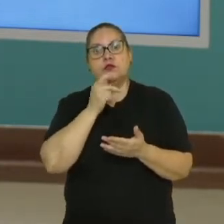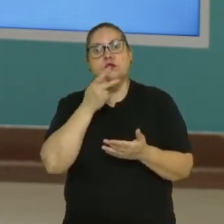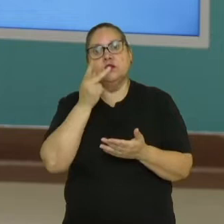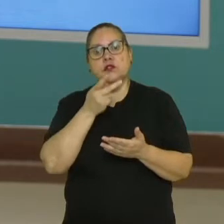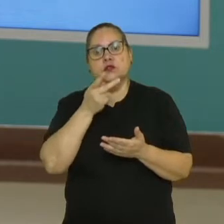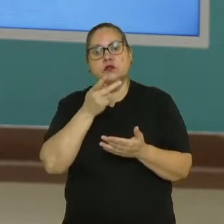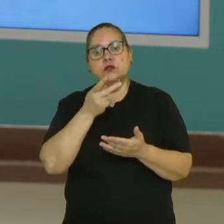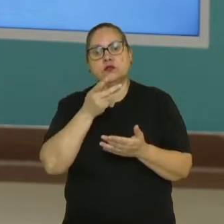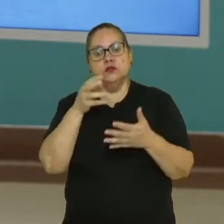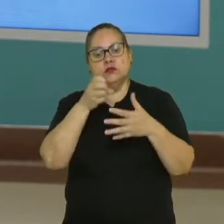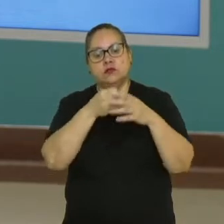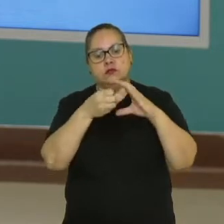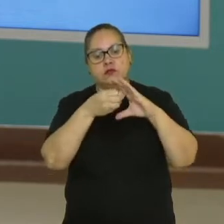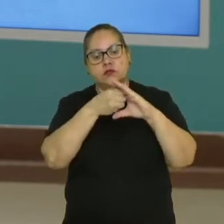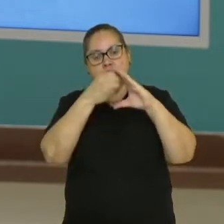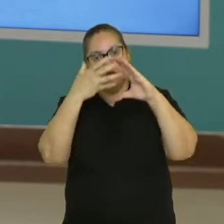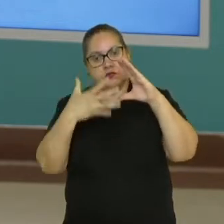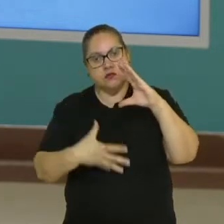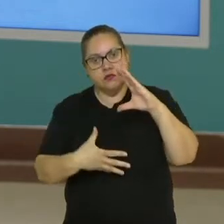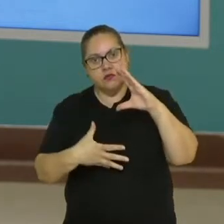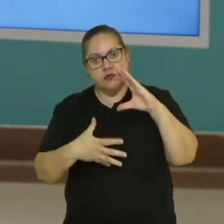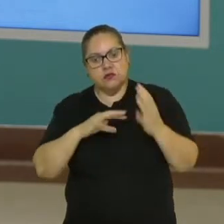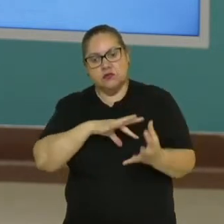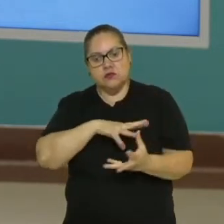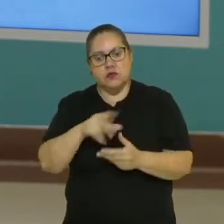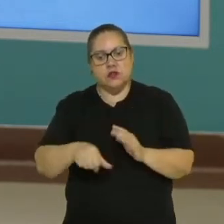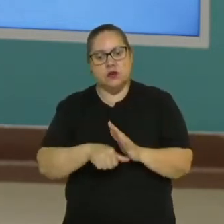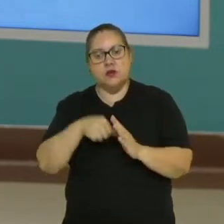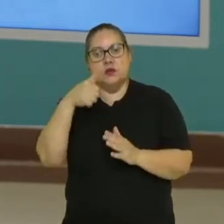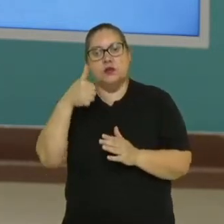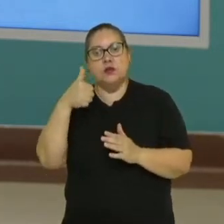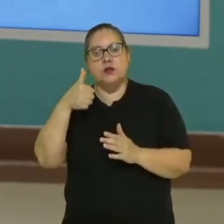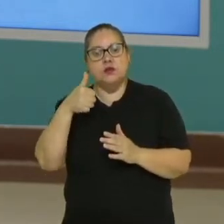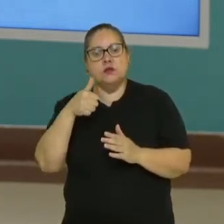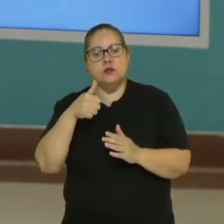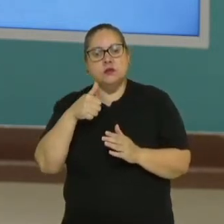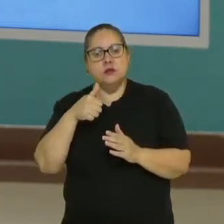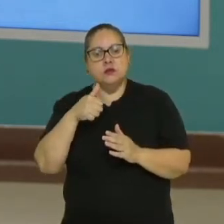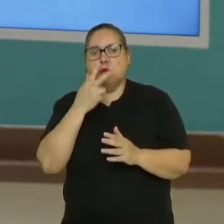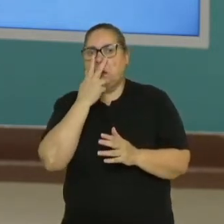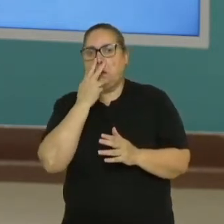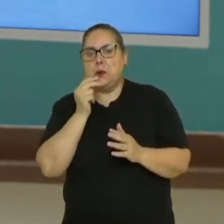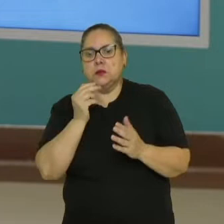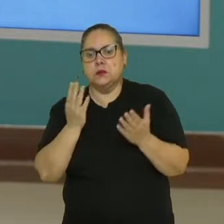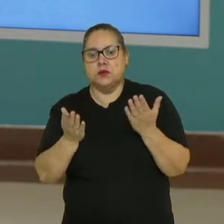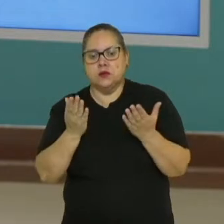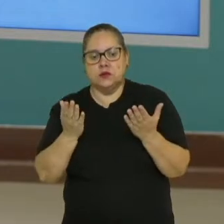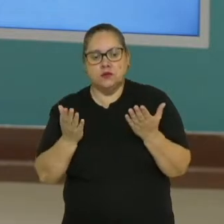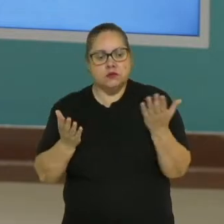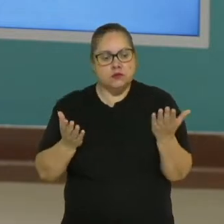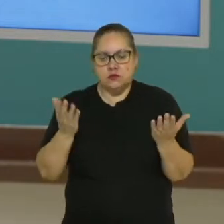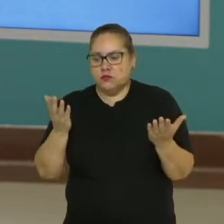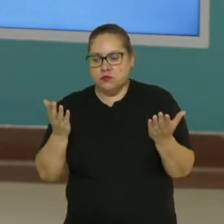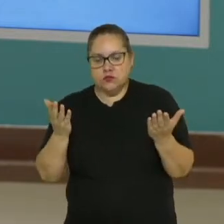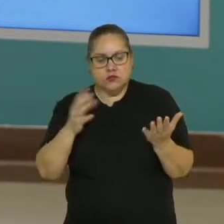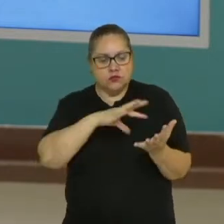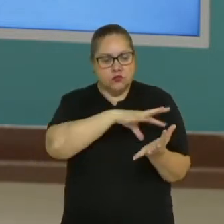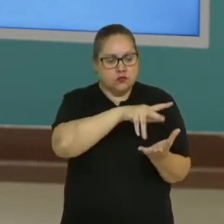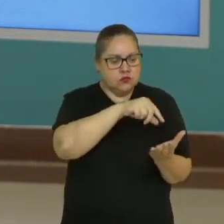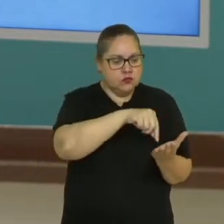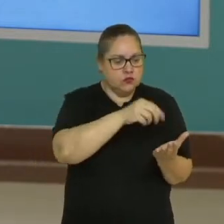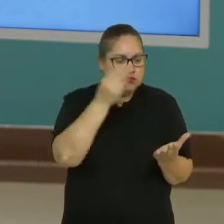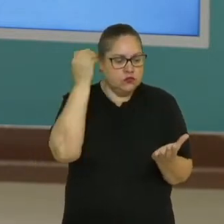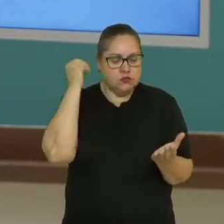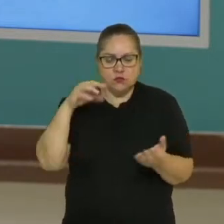das características da Terra primitiva, como ela era. Será que ela é parecida com a Terra atual? Será que o nosso